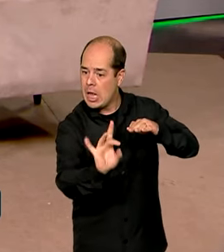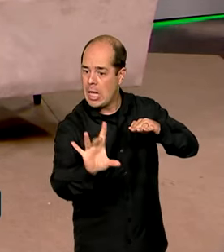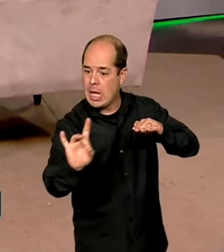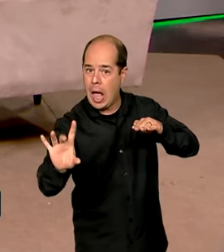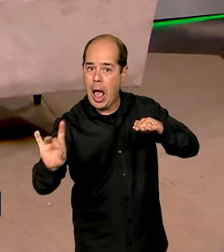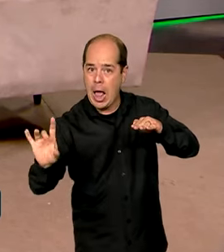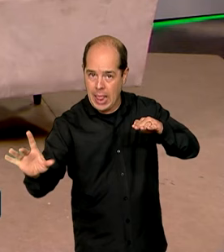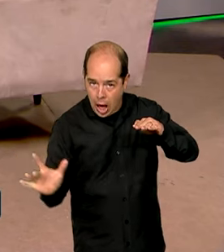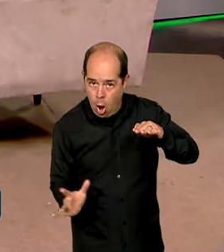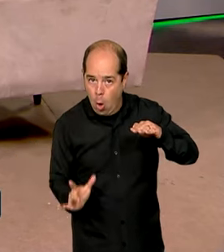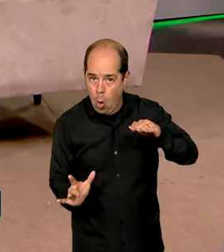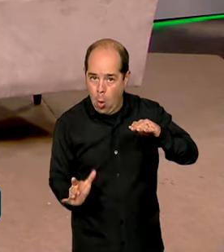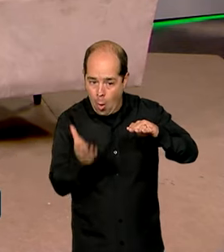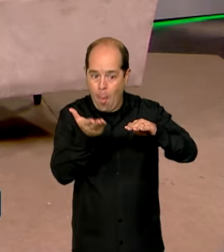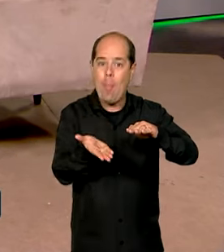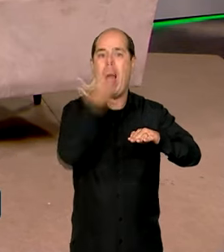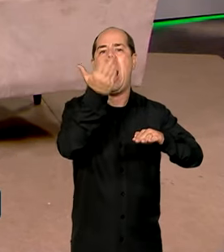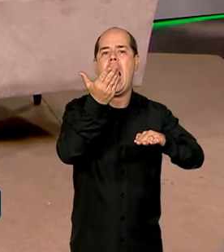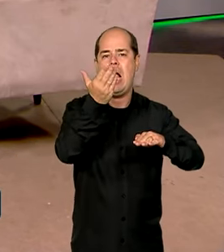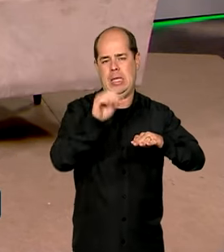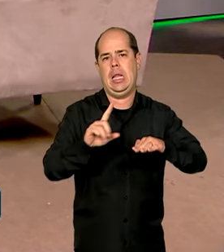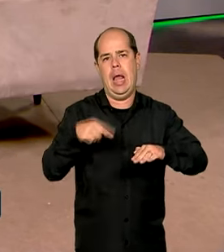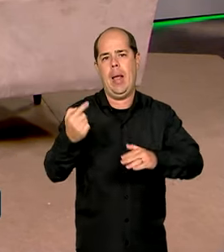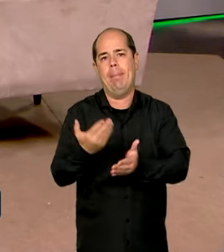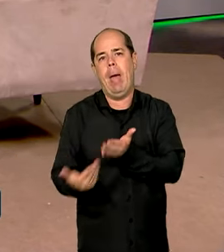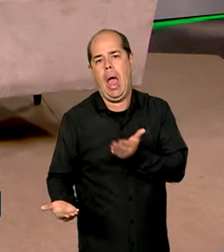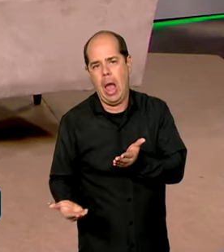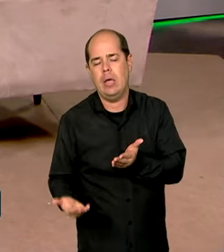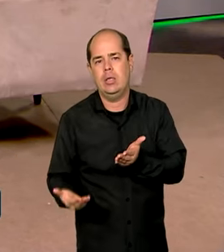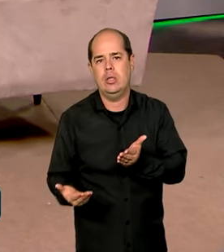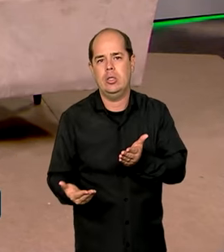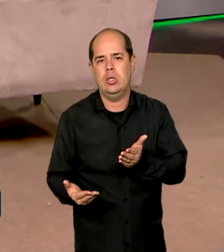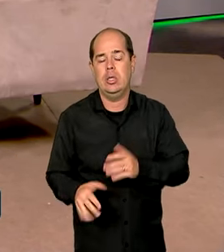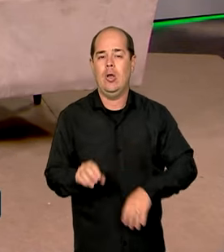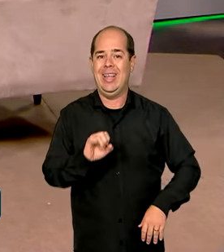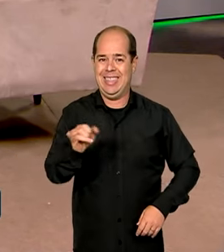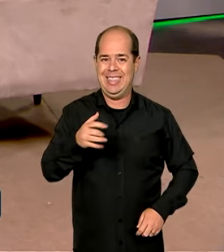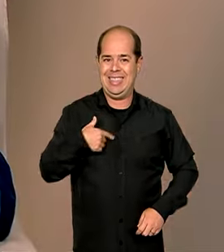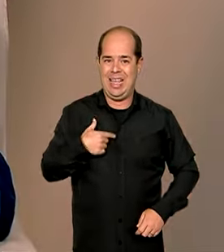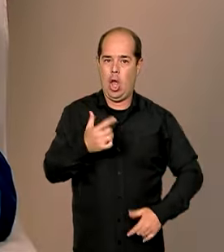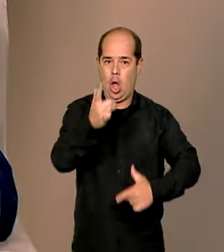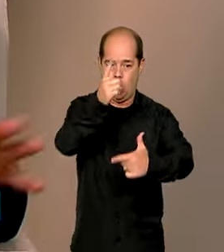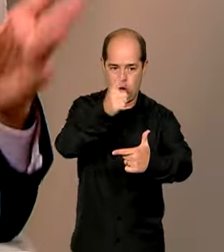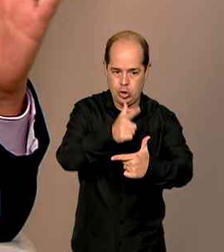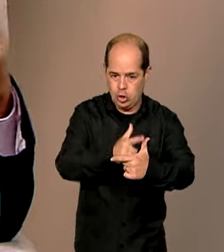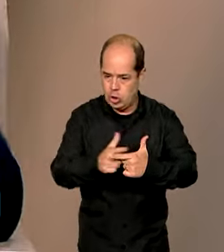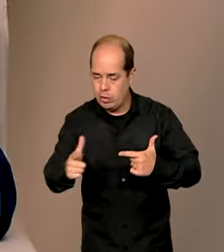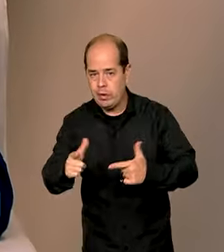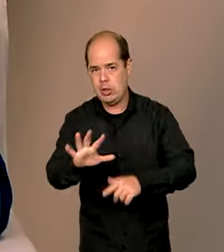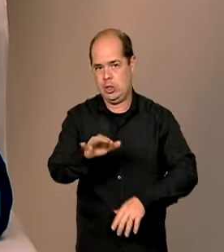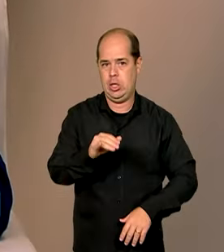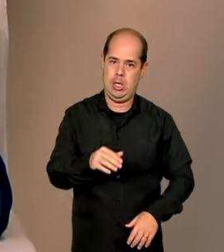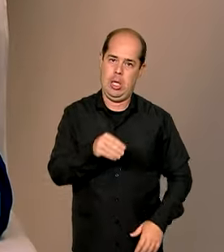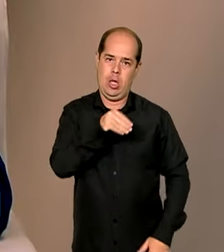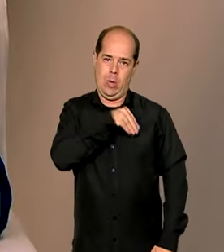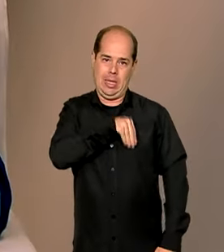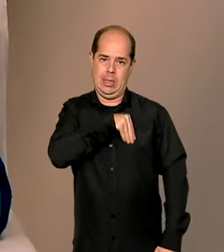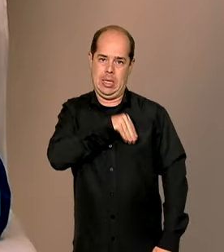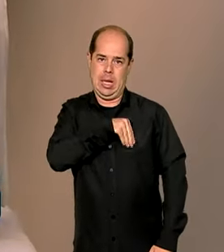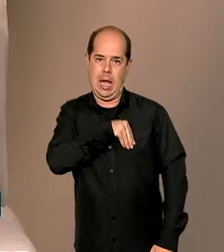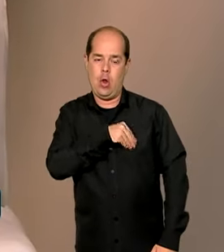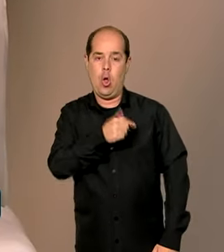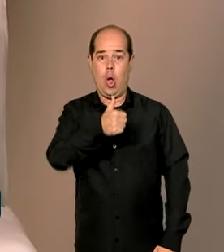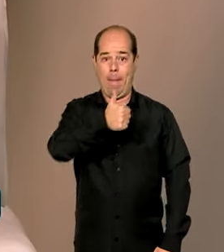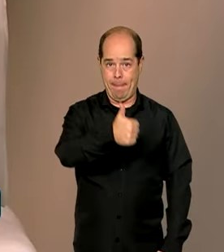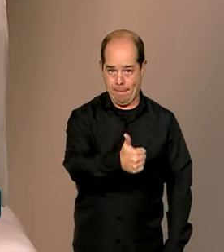até 218, é medir a renda, essa renda dela. Se eu dividir R$ 1.200, que é o salário líquido do salário